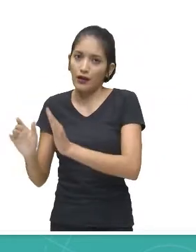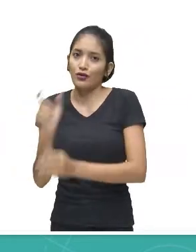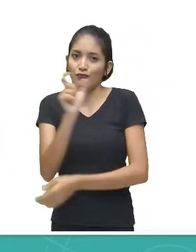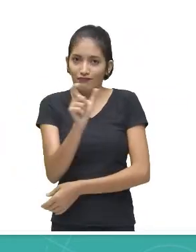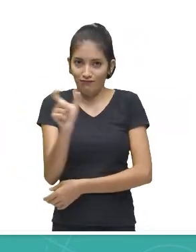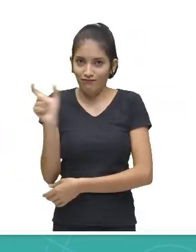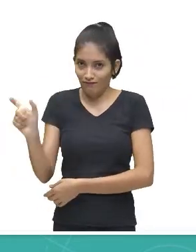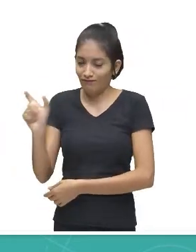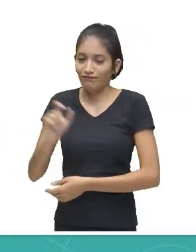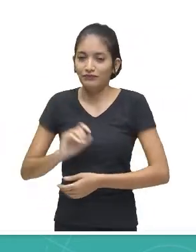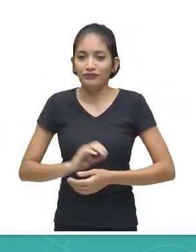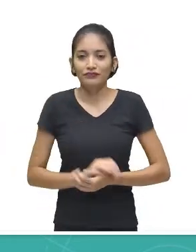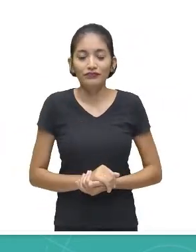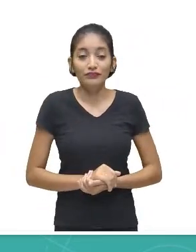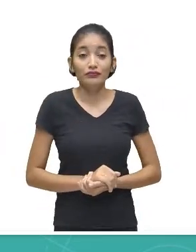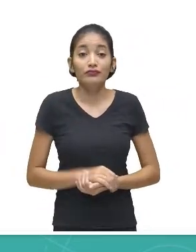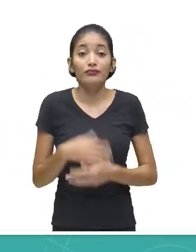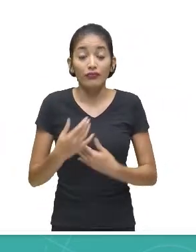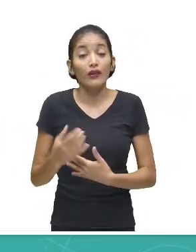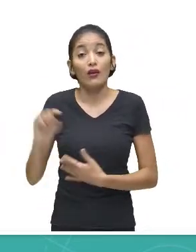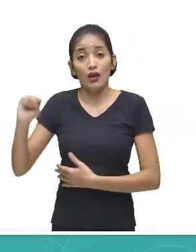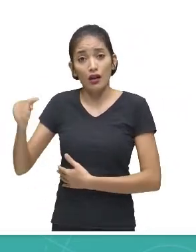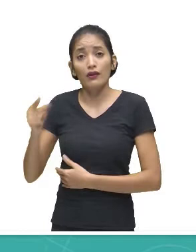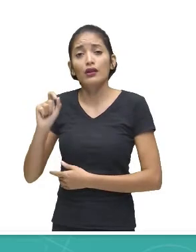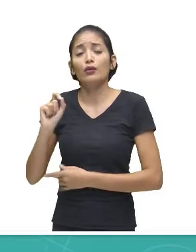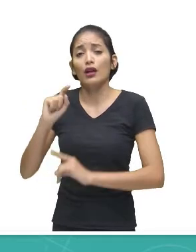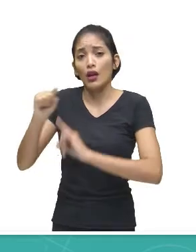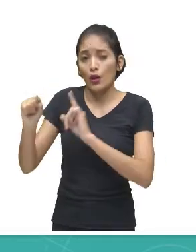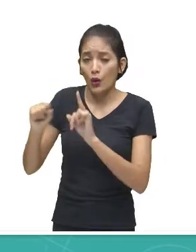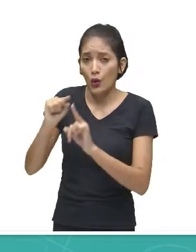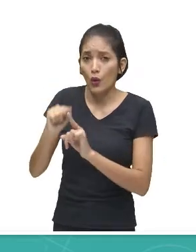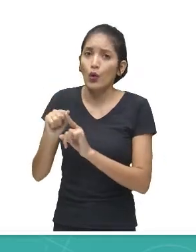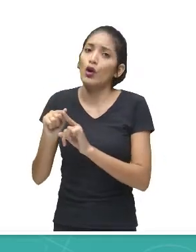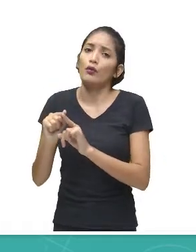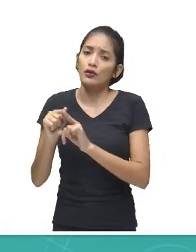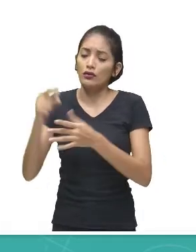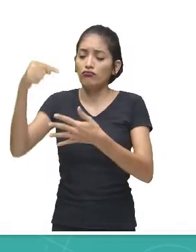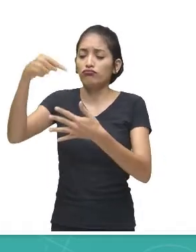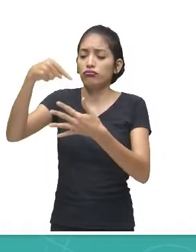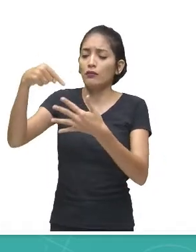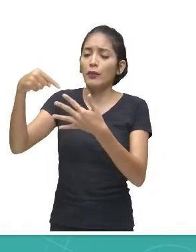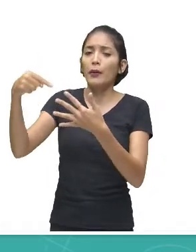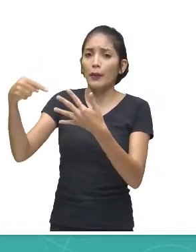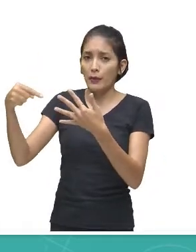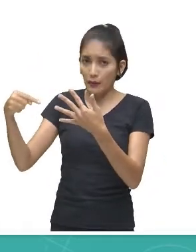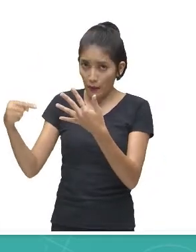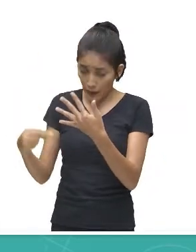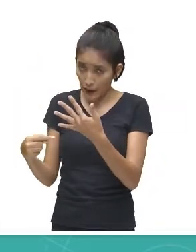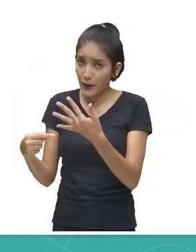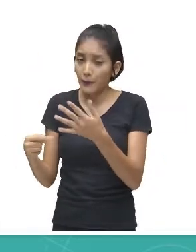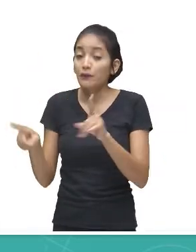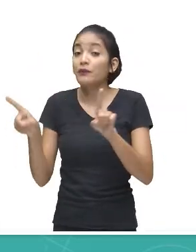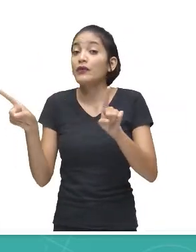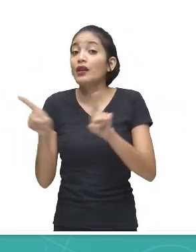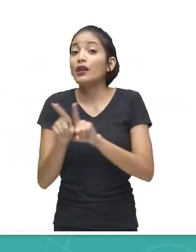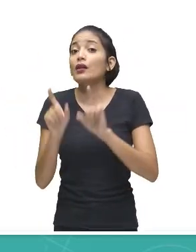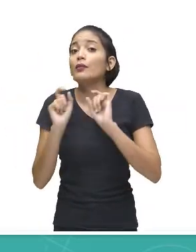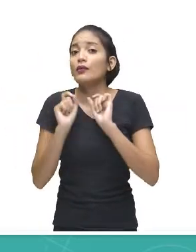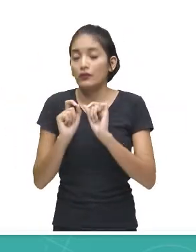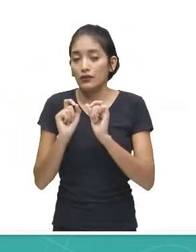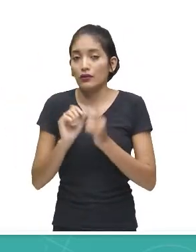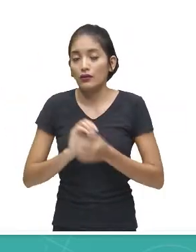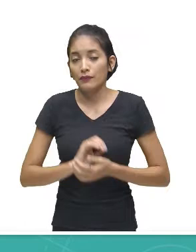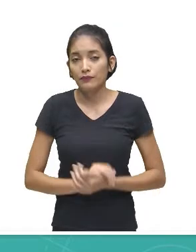Então, a vírgula, ela tem essa função, né? De enumerar, né? E também de